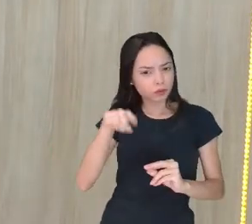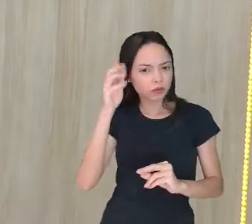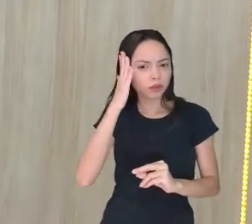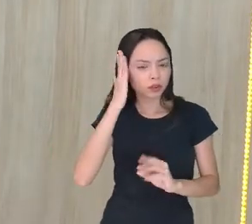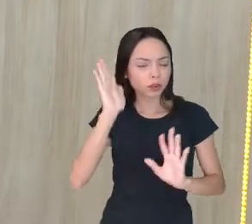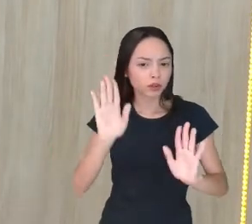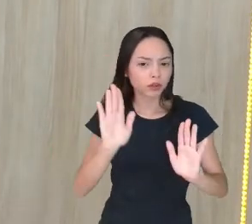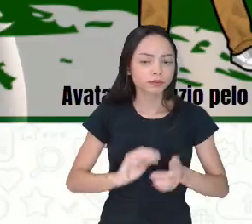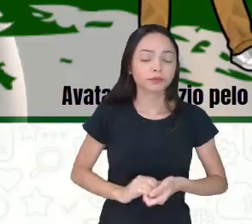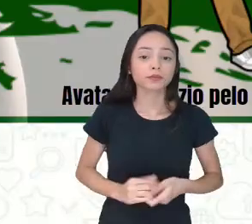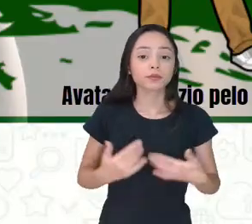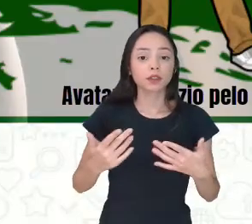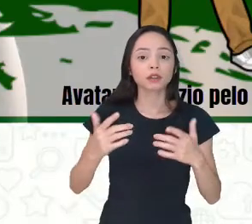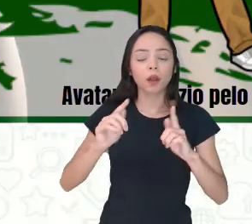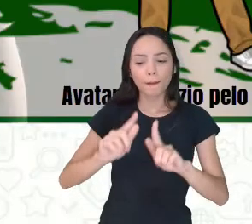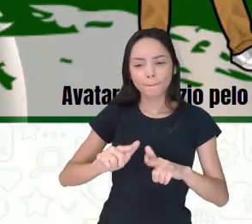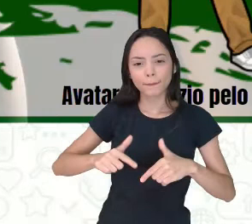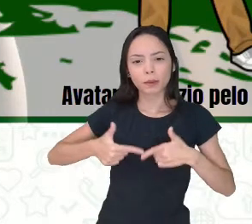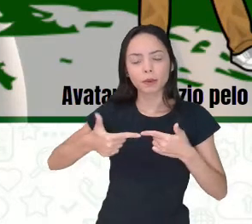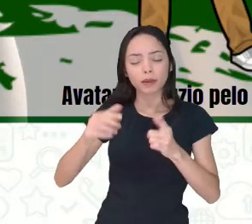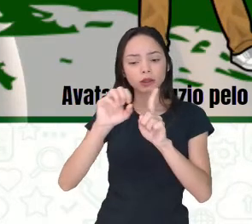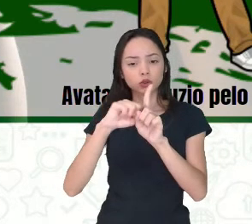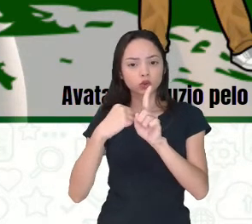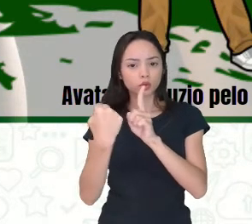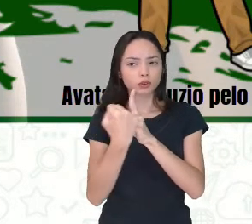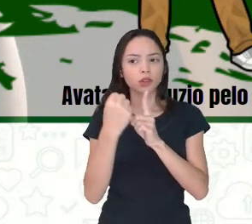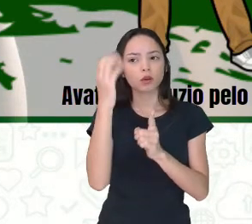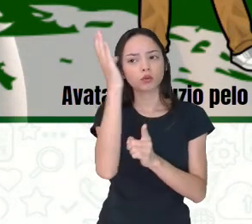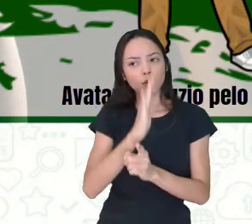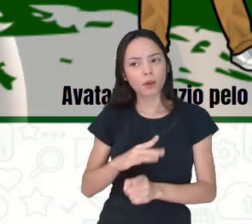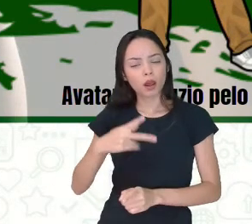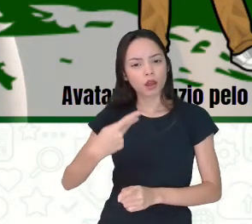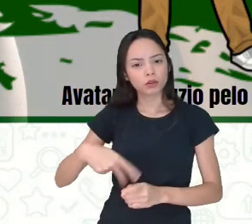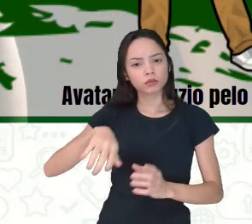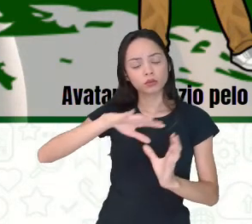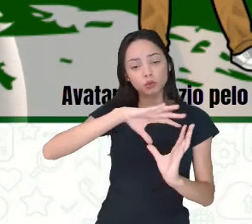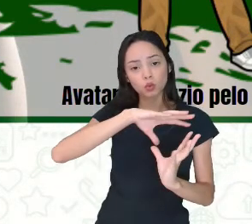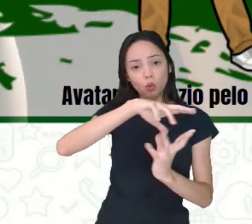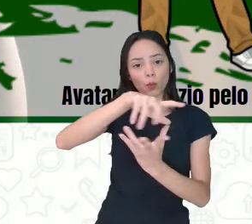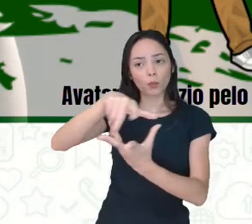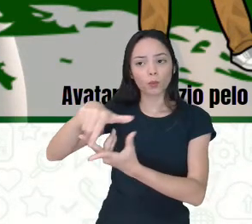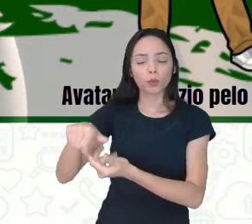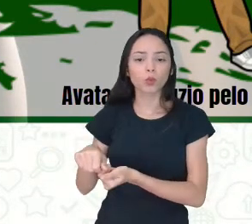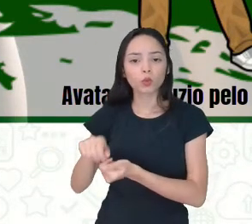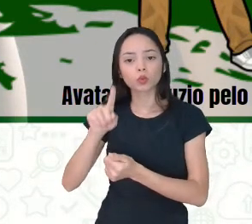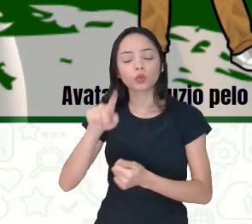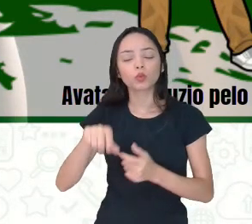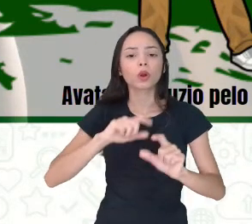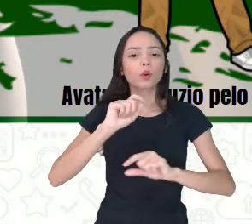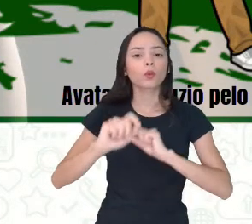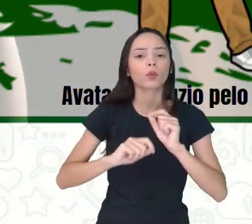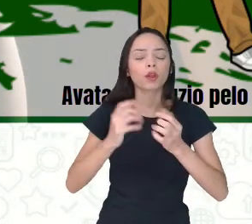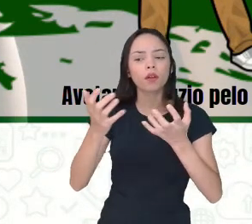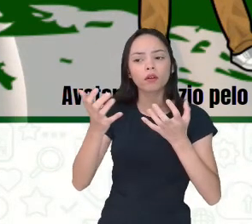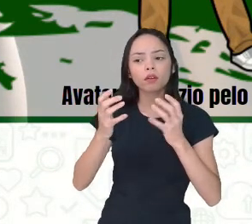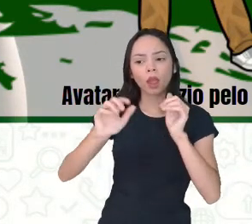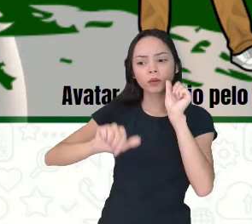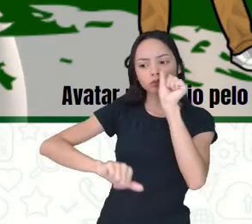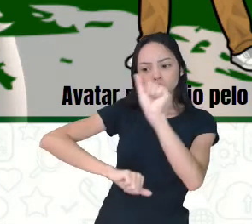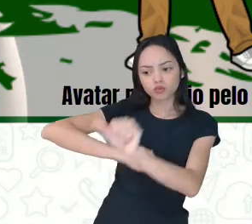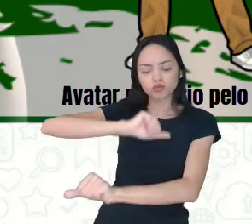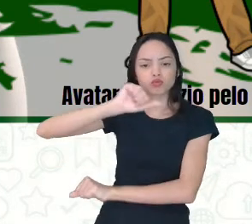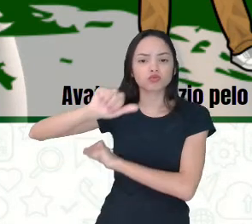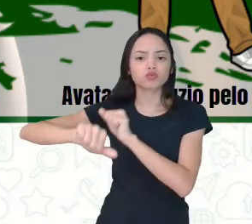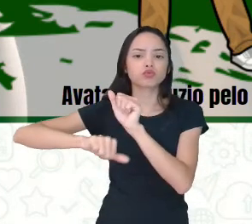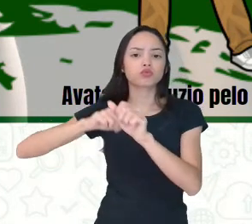então as lutas sociais no Brasil e no mundo, elas vão refletir um contexto aí, ó, de ocorrência de grandes transformações socioeconômicas